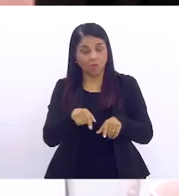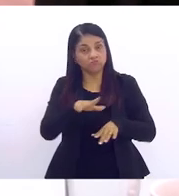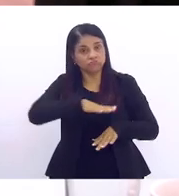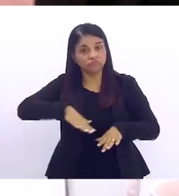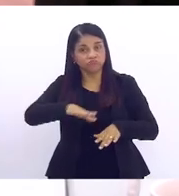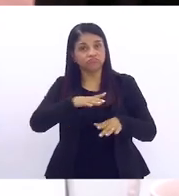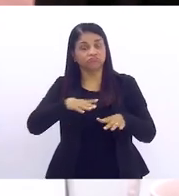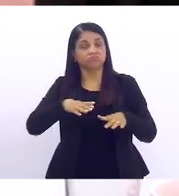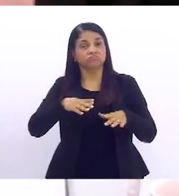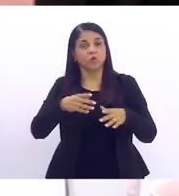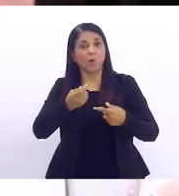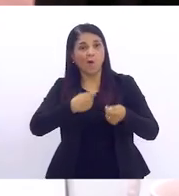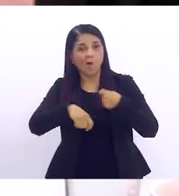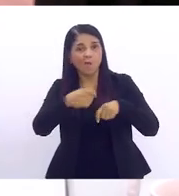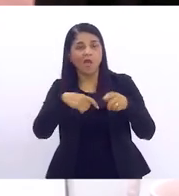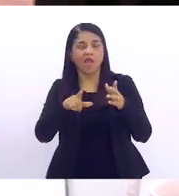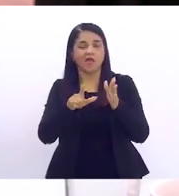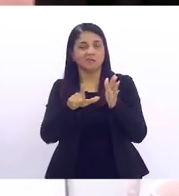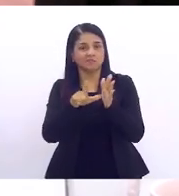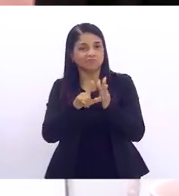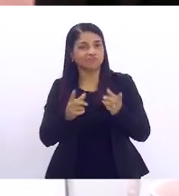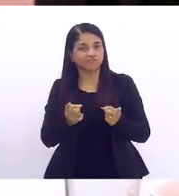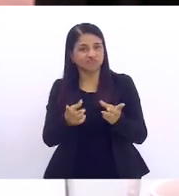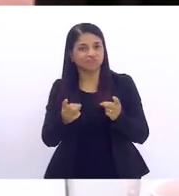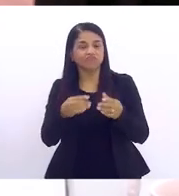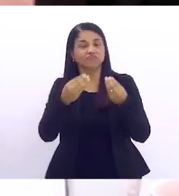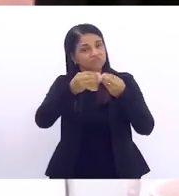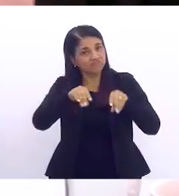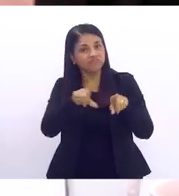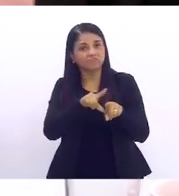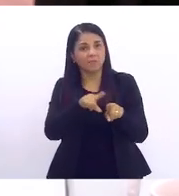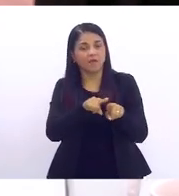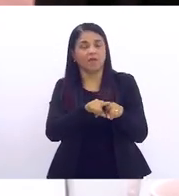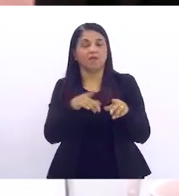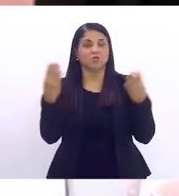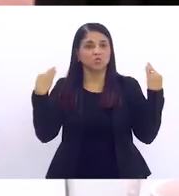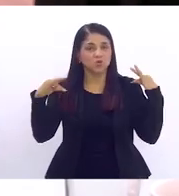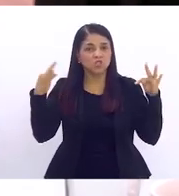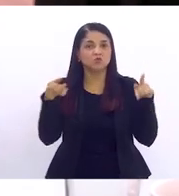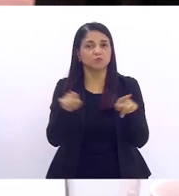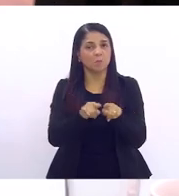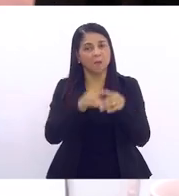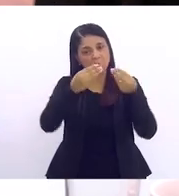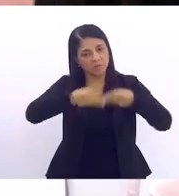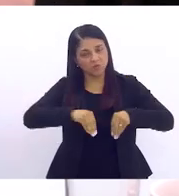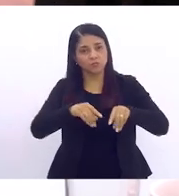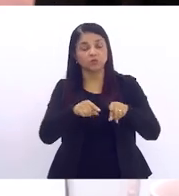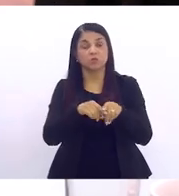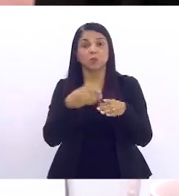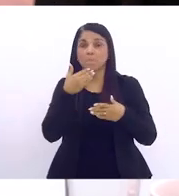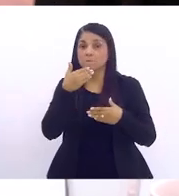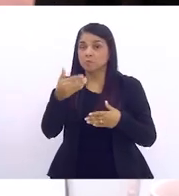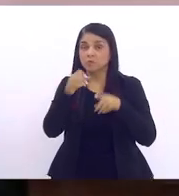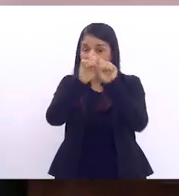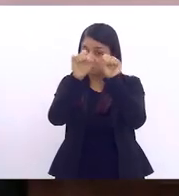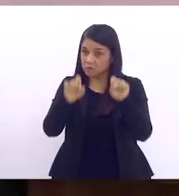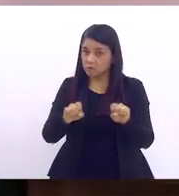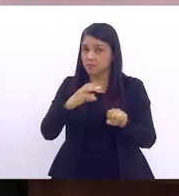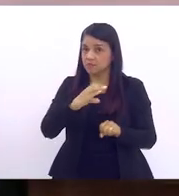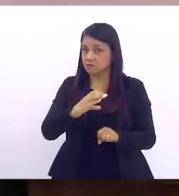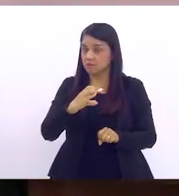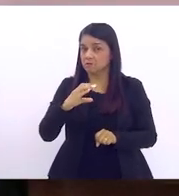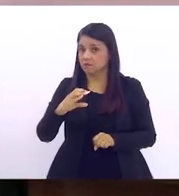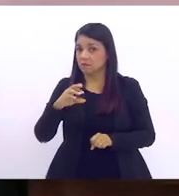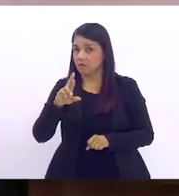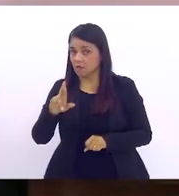pessoal do Turismo entendeu então a gente só tá pedindo para que o sistema da CCR seja